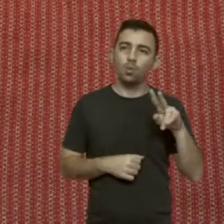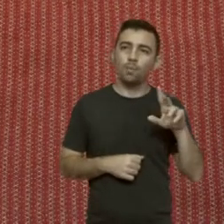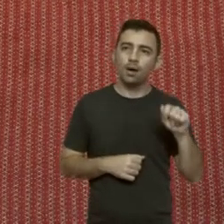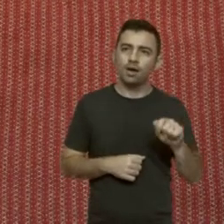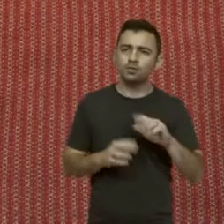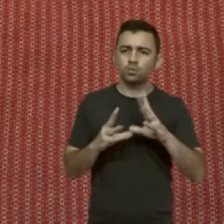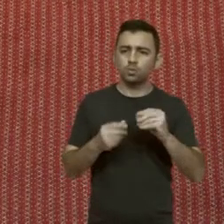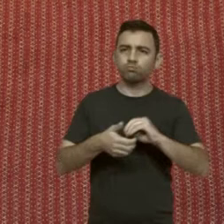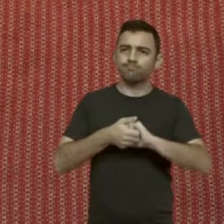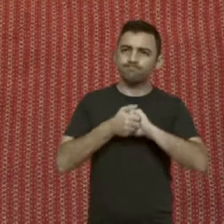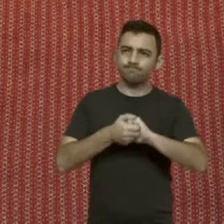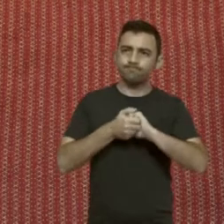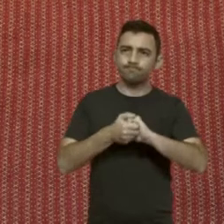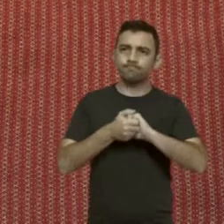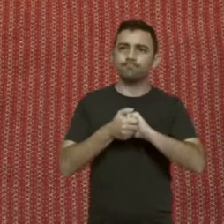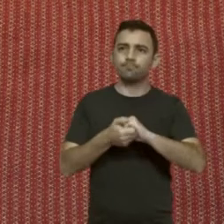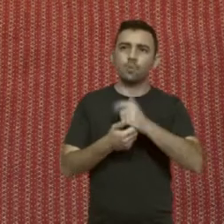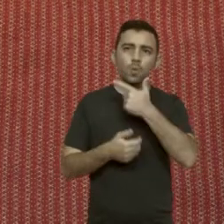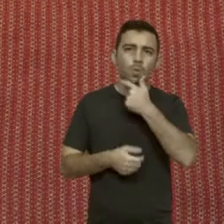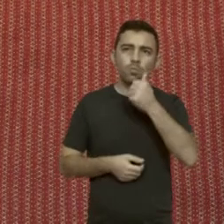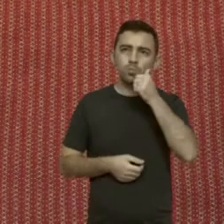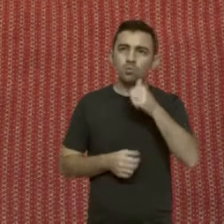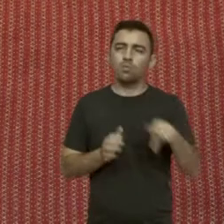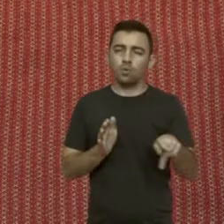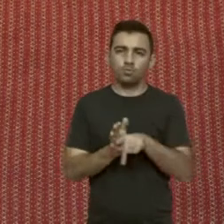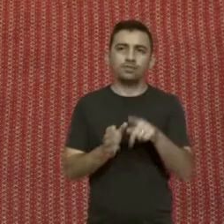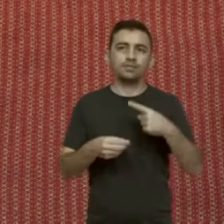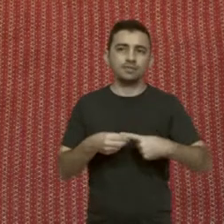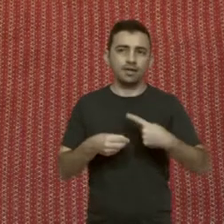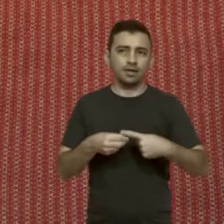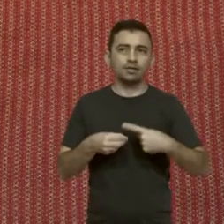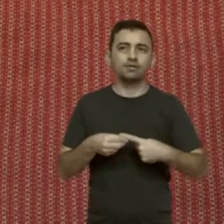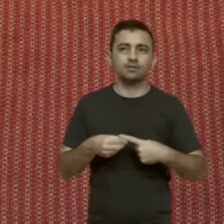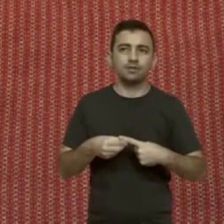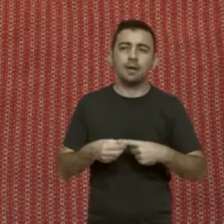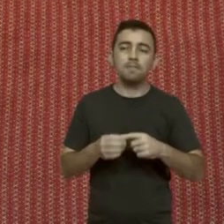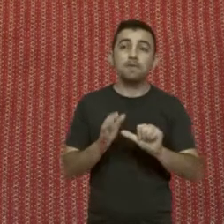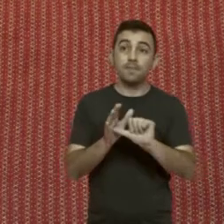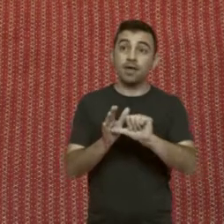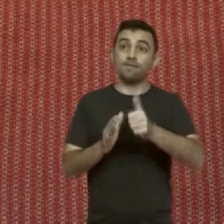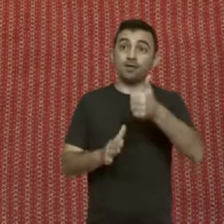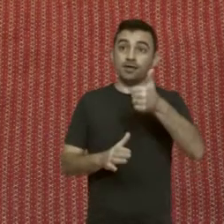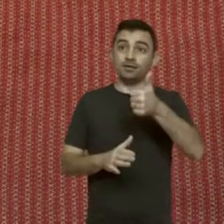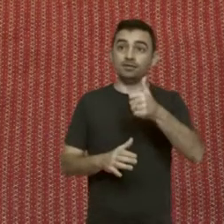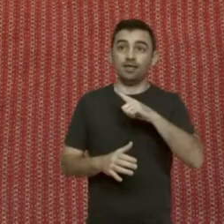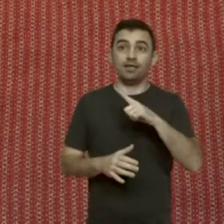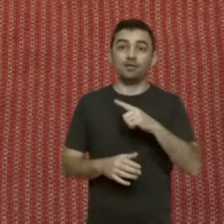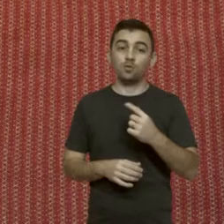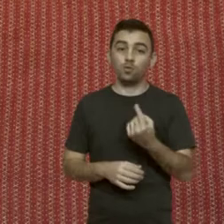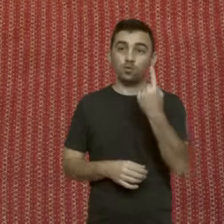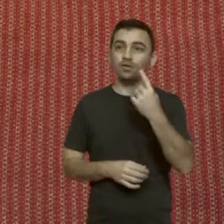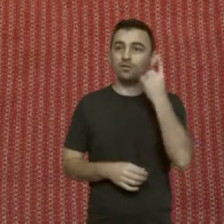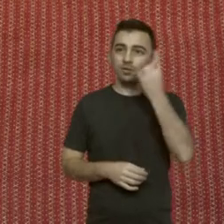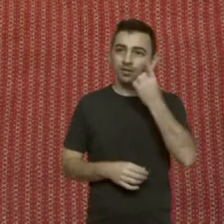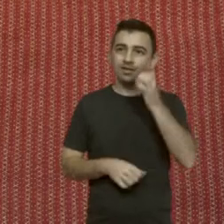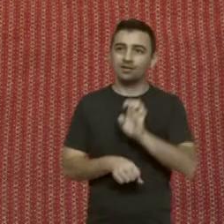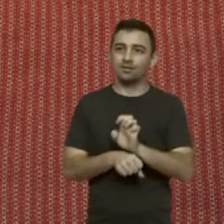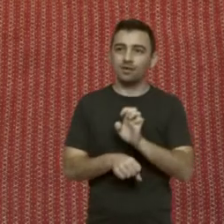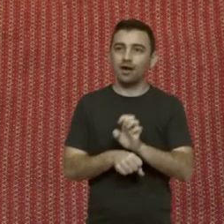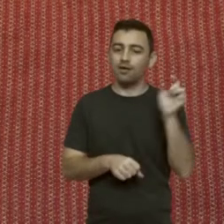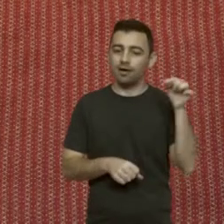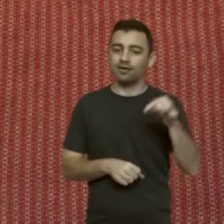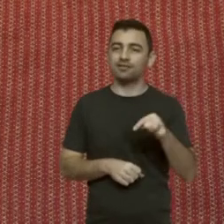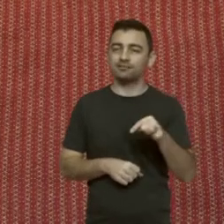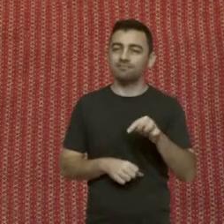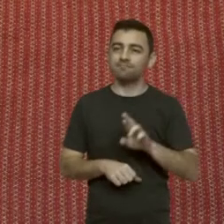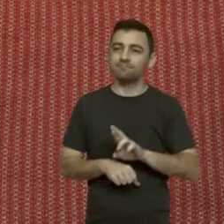todos e a todas da cidade. Parabéns pela primeira vez Guabiruba ter um deputado estadual, e vocês tenham